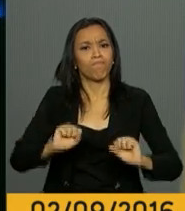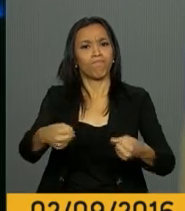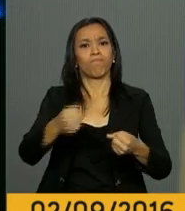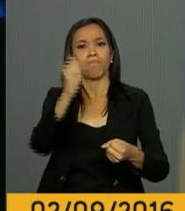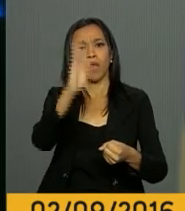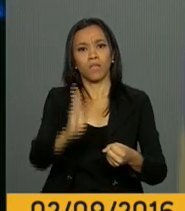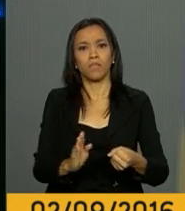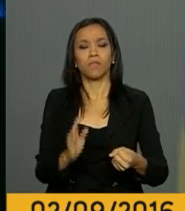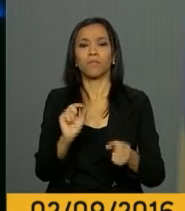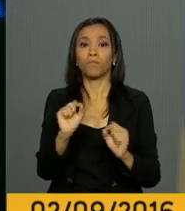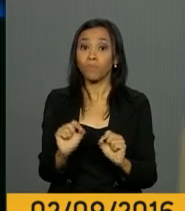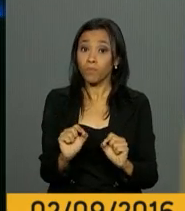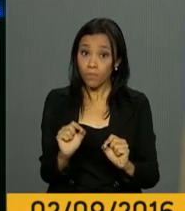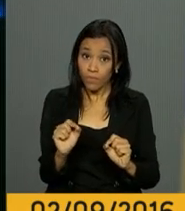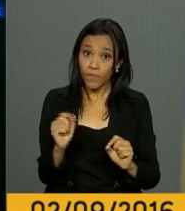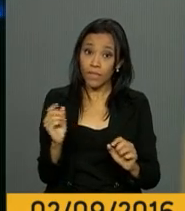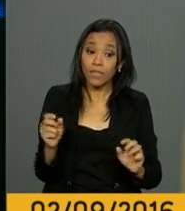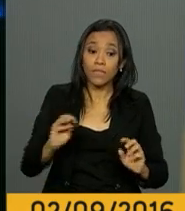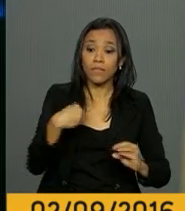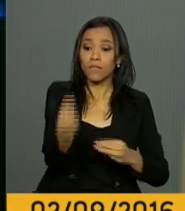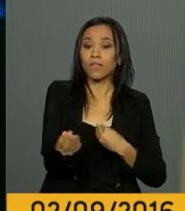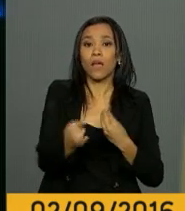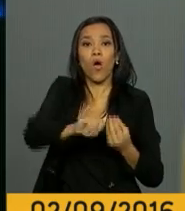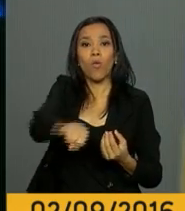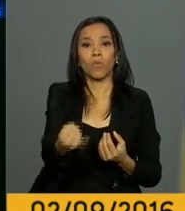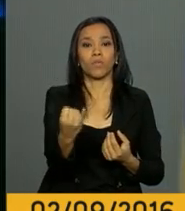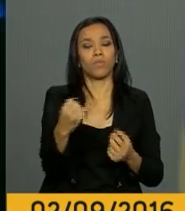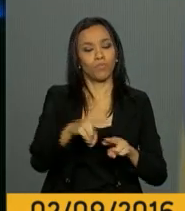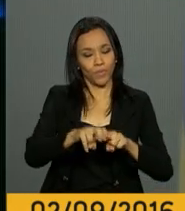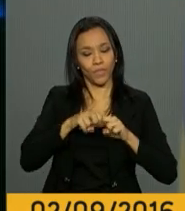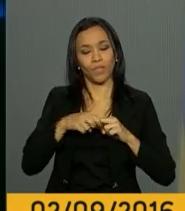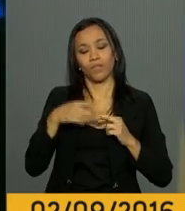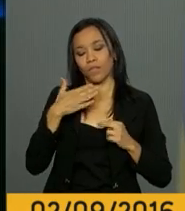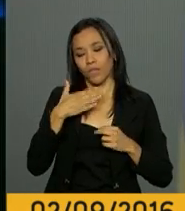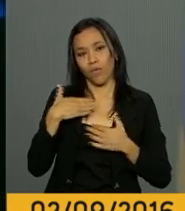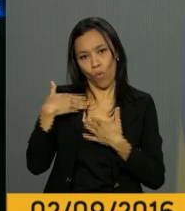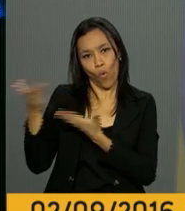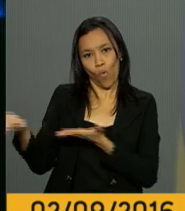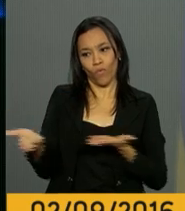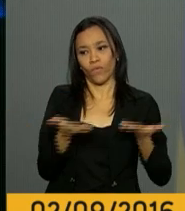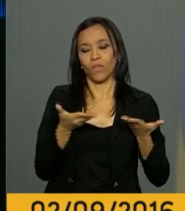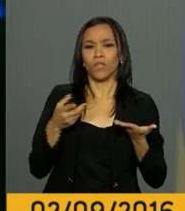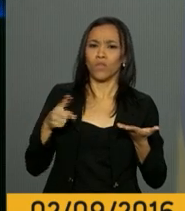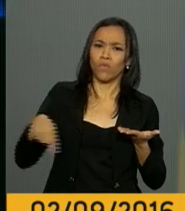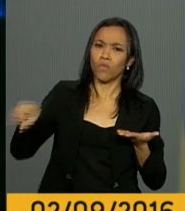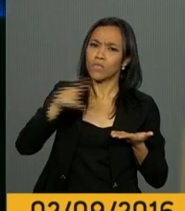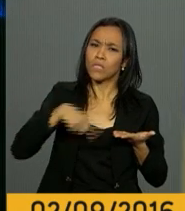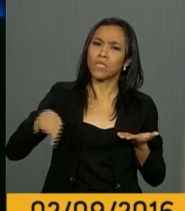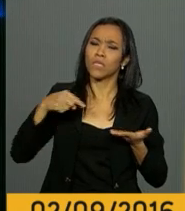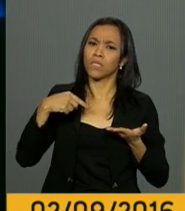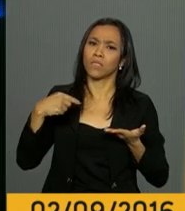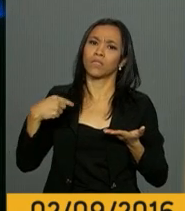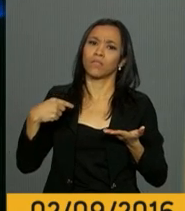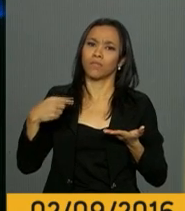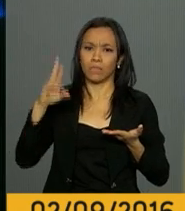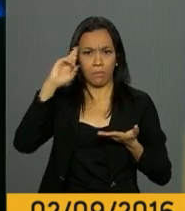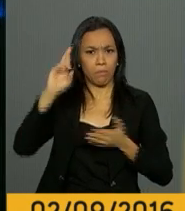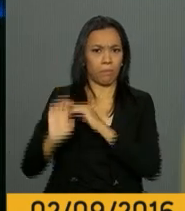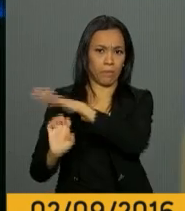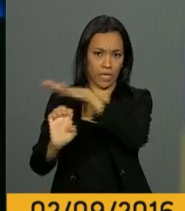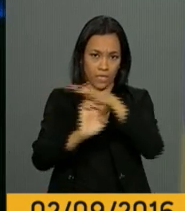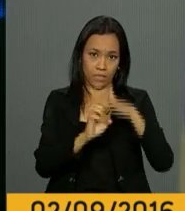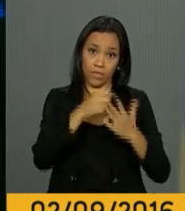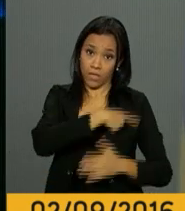num processo pleno de oportunidades. Por isso que eu convido todos os investidores chineses a se unirem a